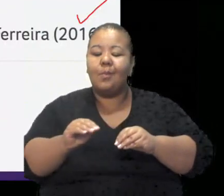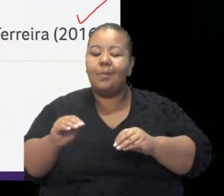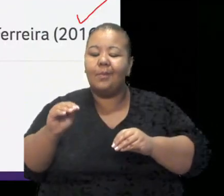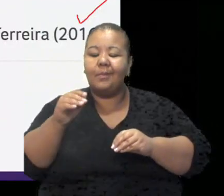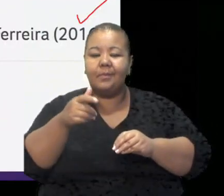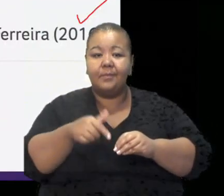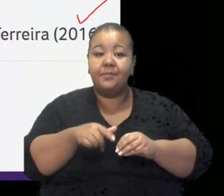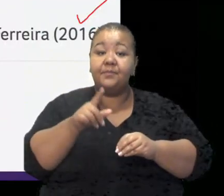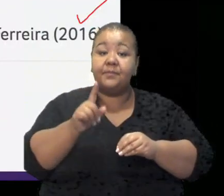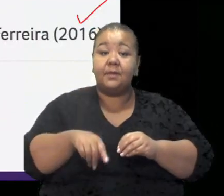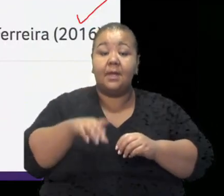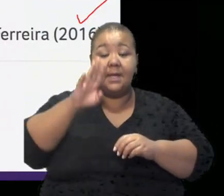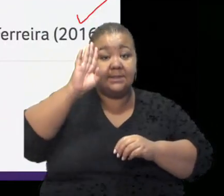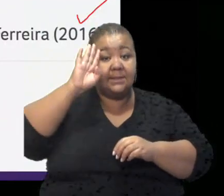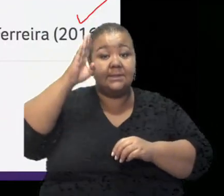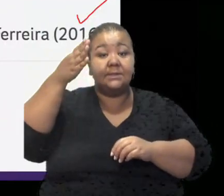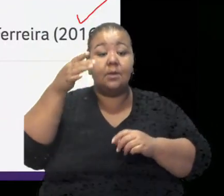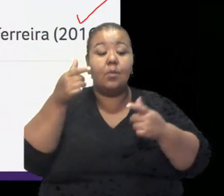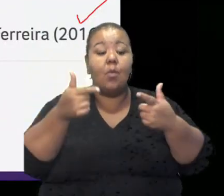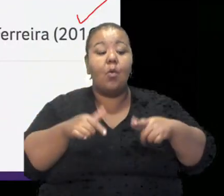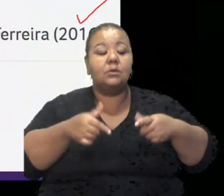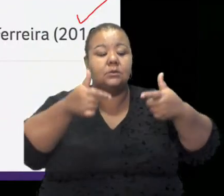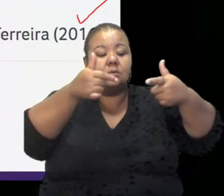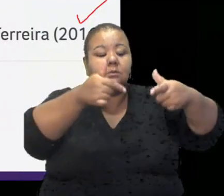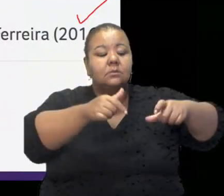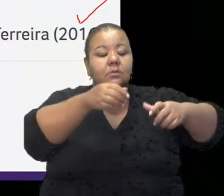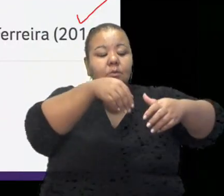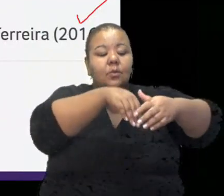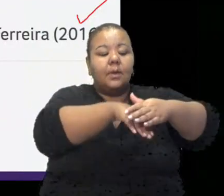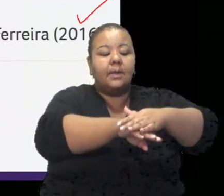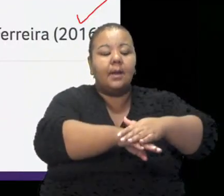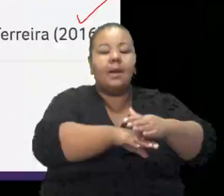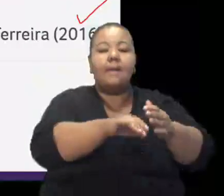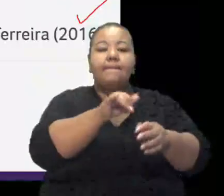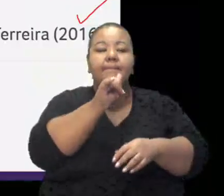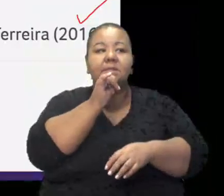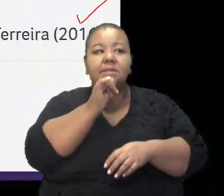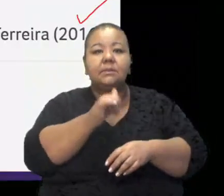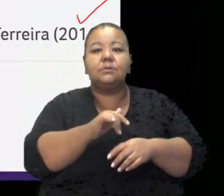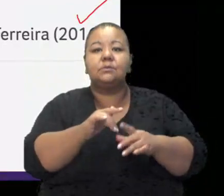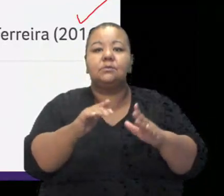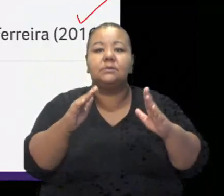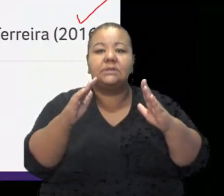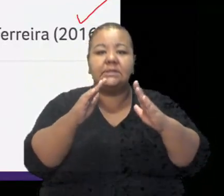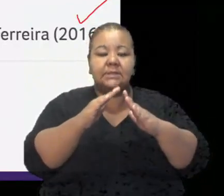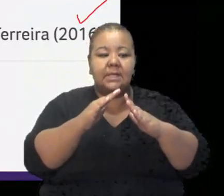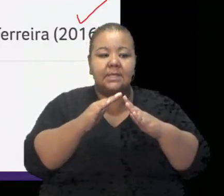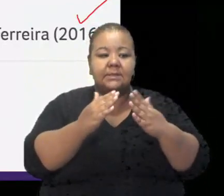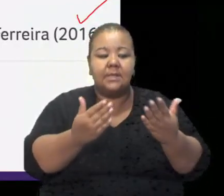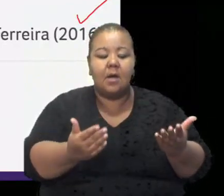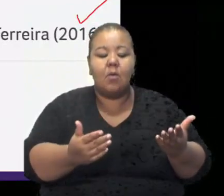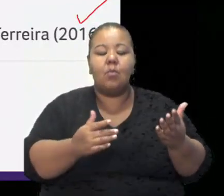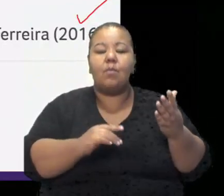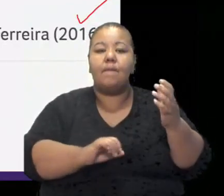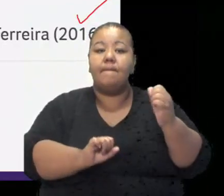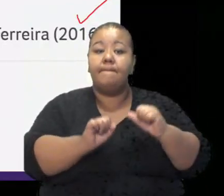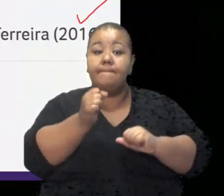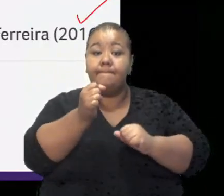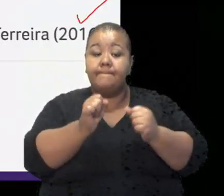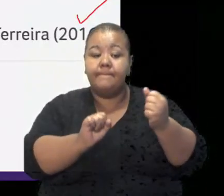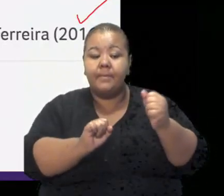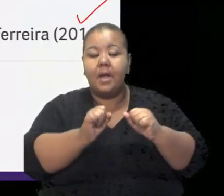seja, as decisões de onde colocar todas as instalações, todas as máquinas, todos